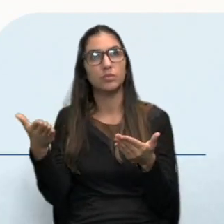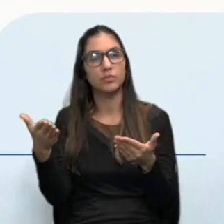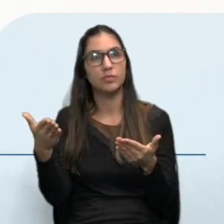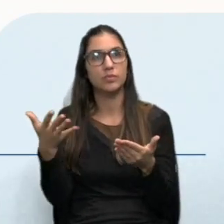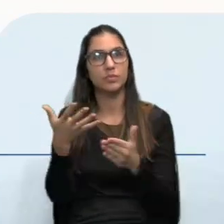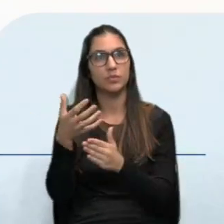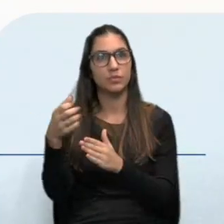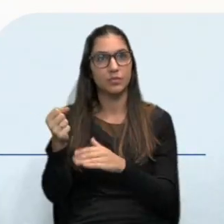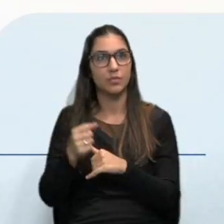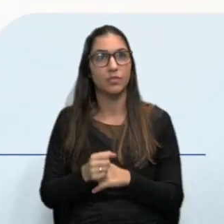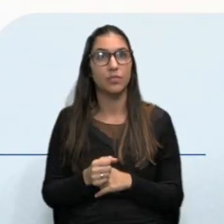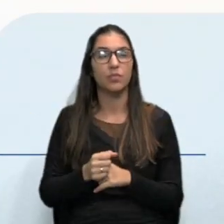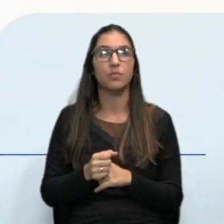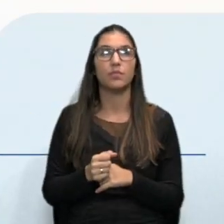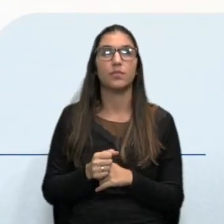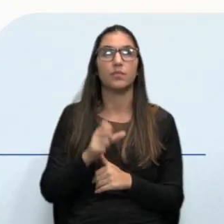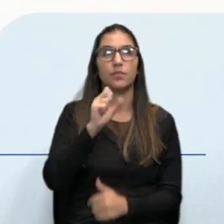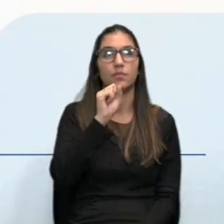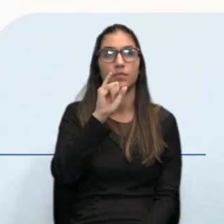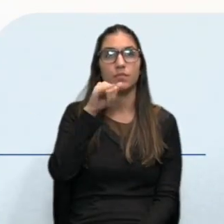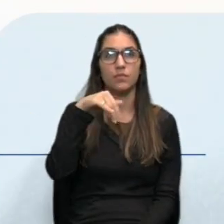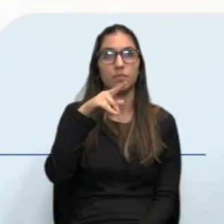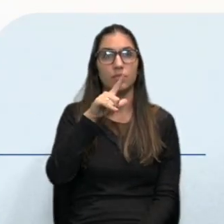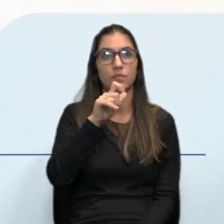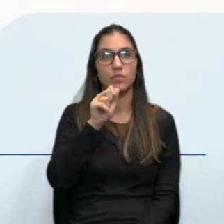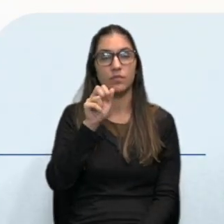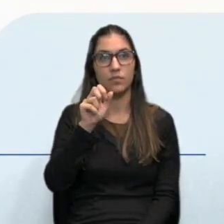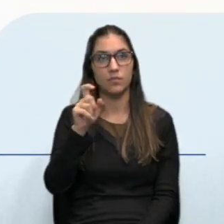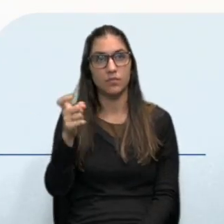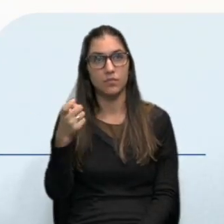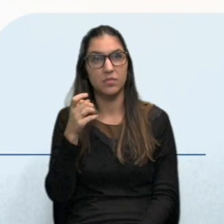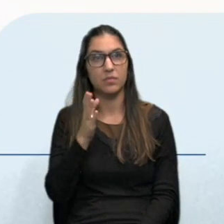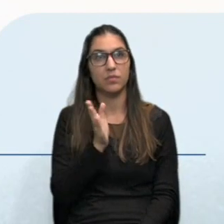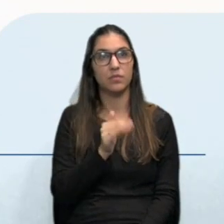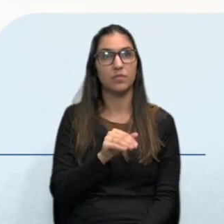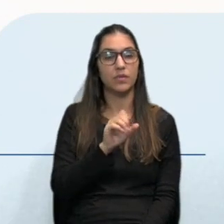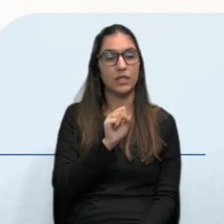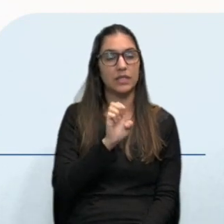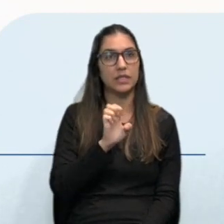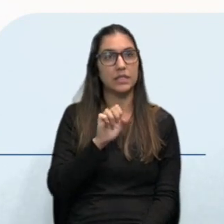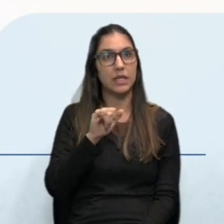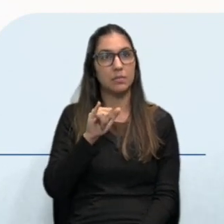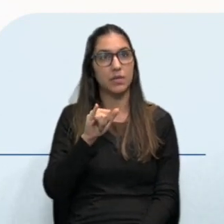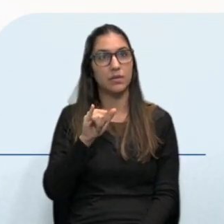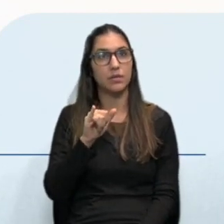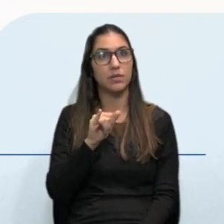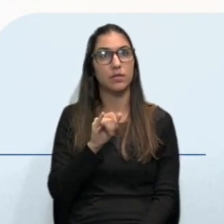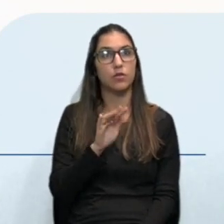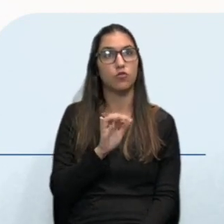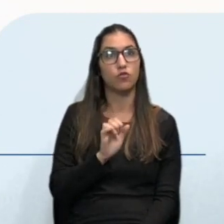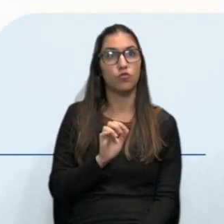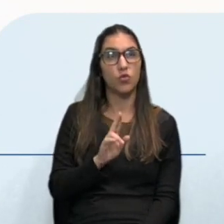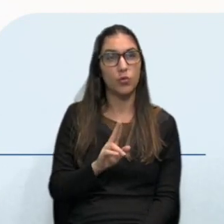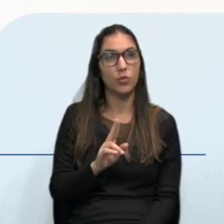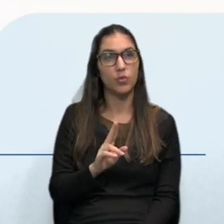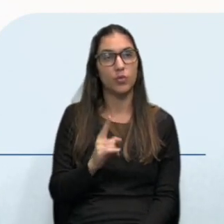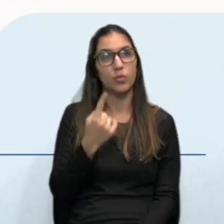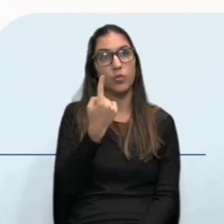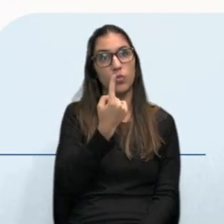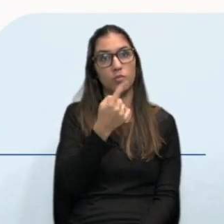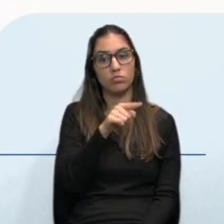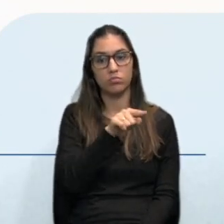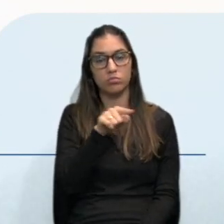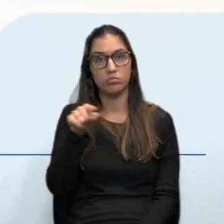transmissão: simplex, semiduplex, full duplex, comunicação unidirecional,